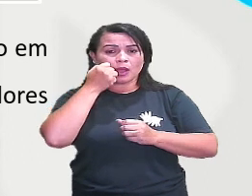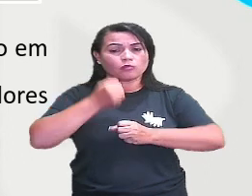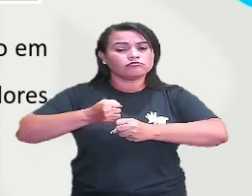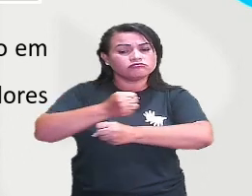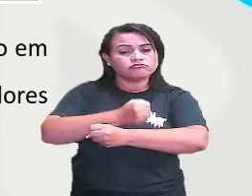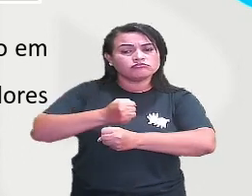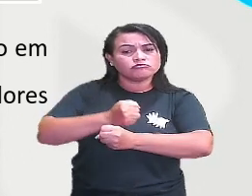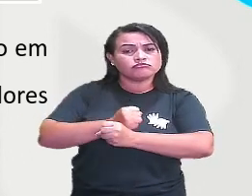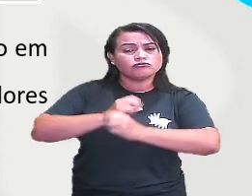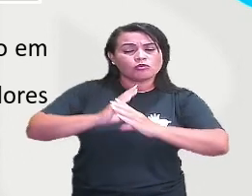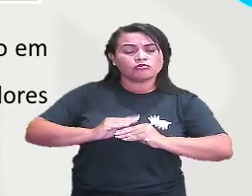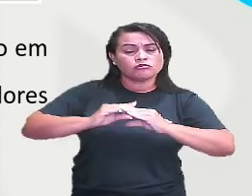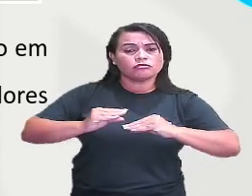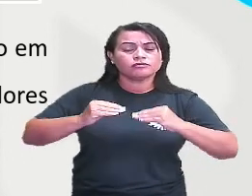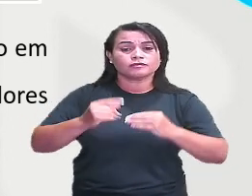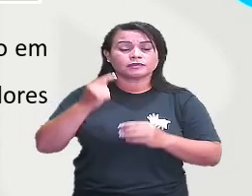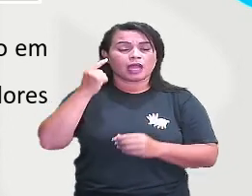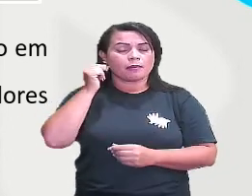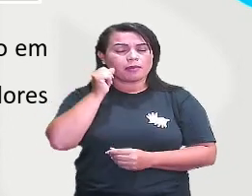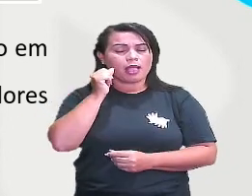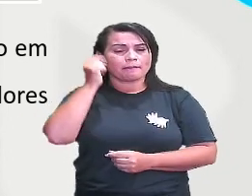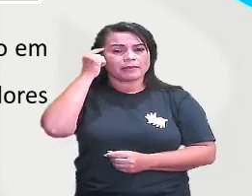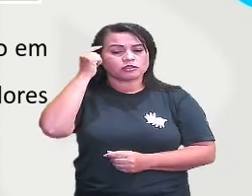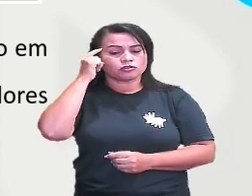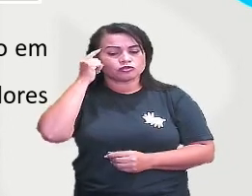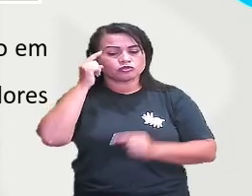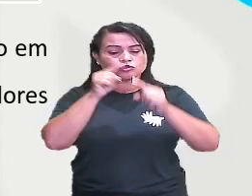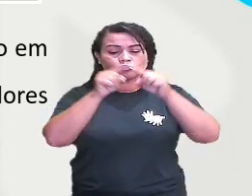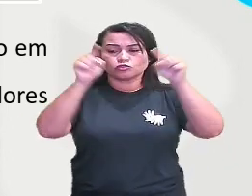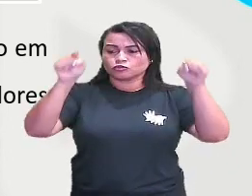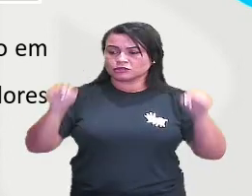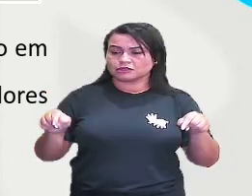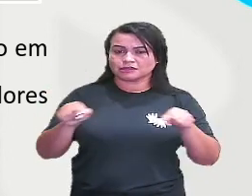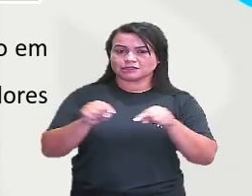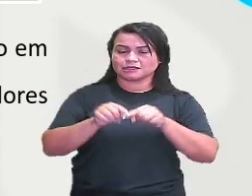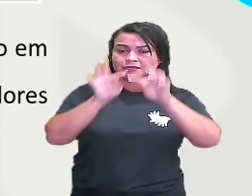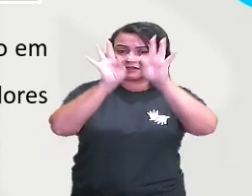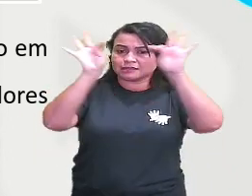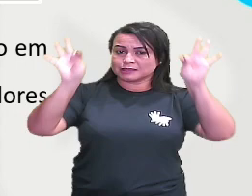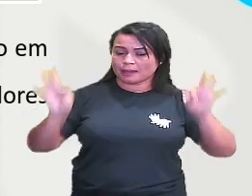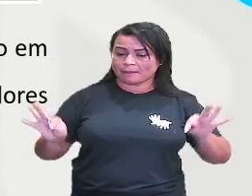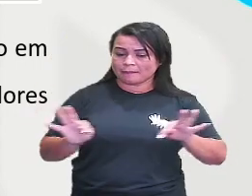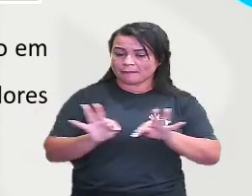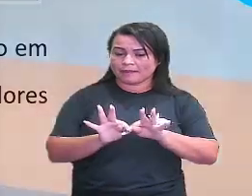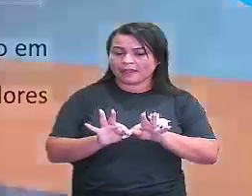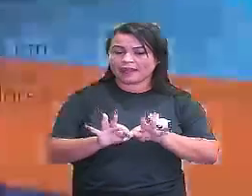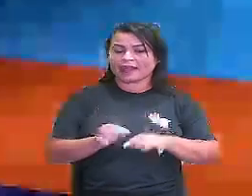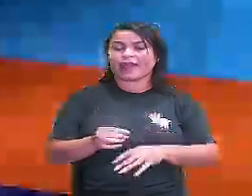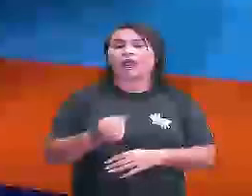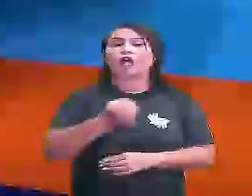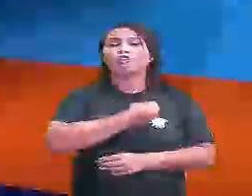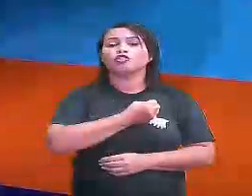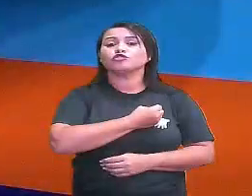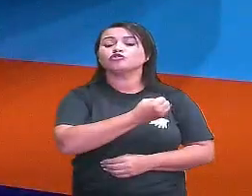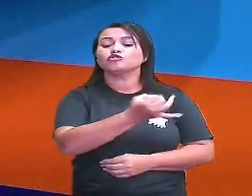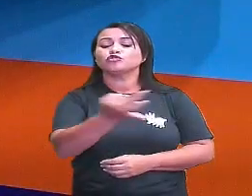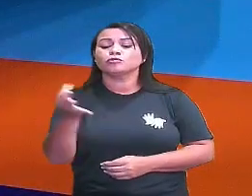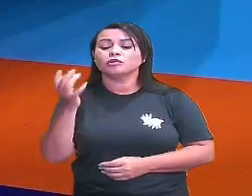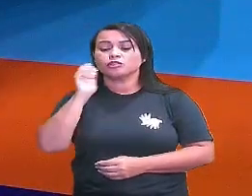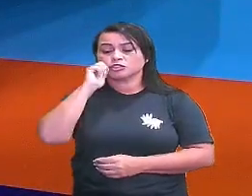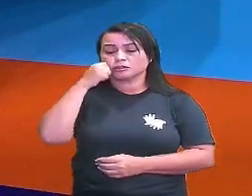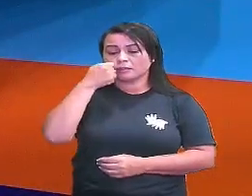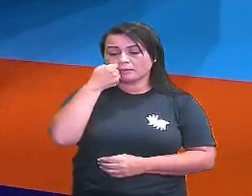a seguinte tabela. Número de pães, 1 pão, quantidade de fermento, 5 miligramas.